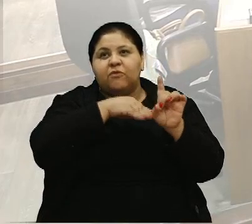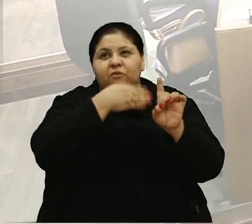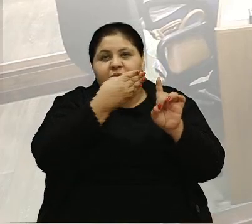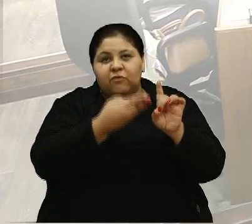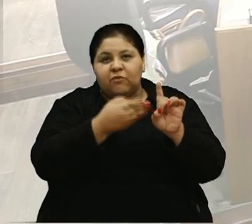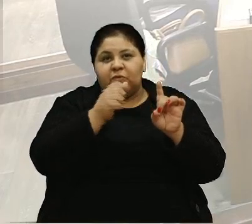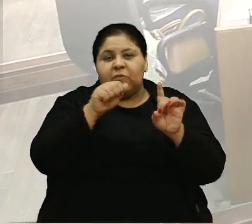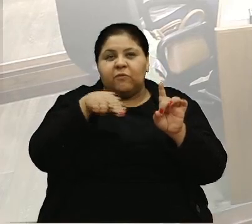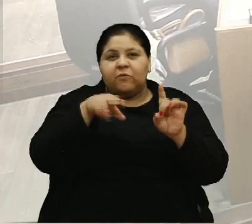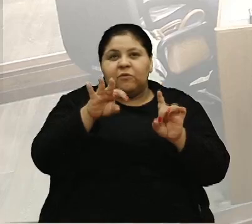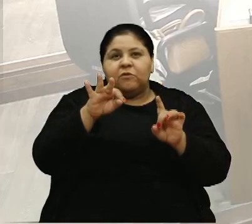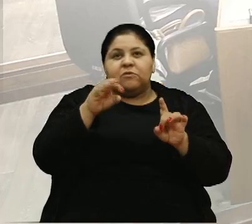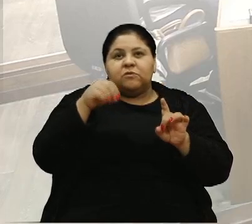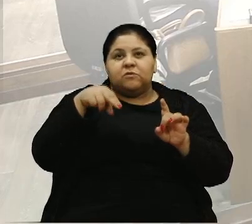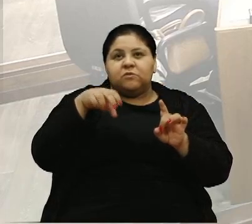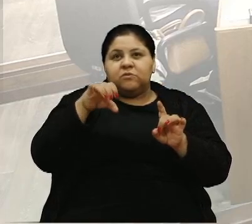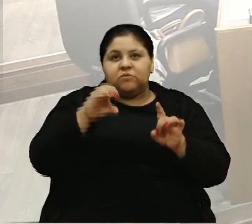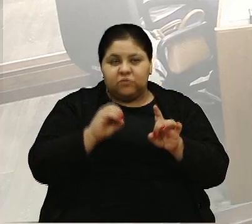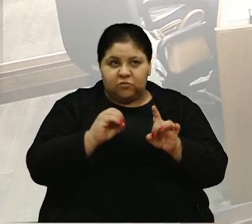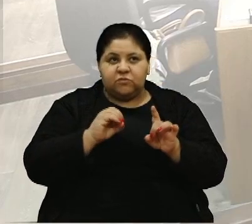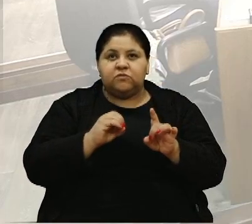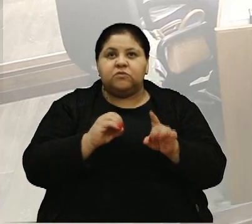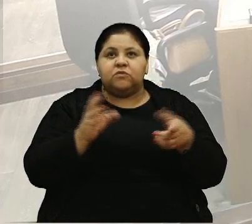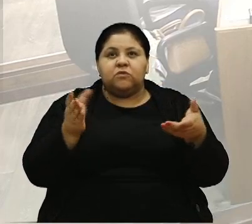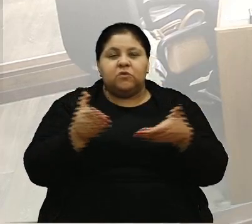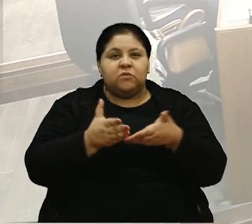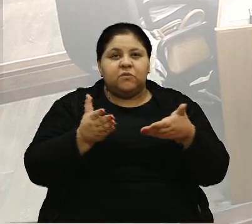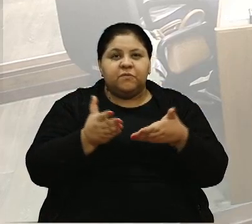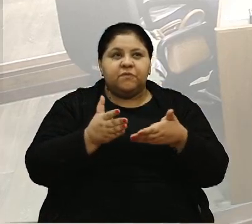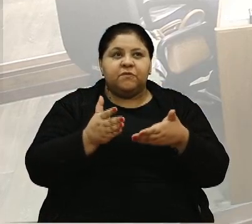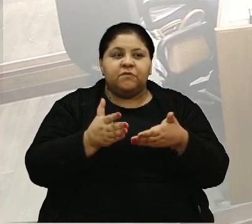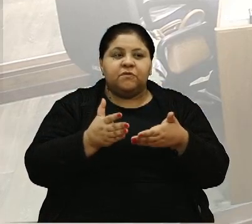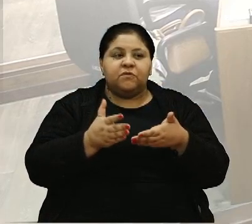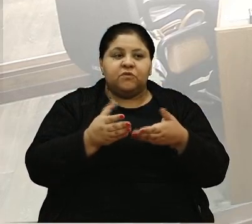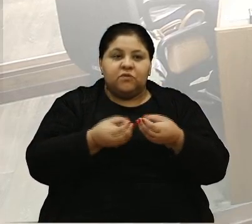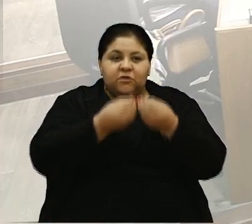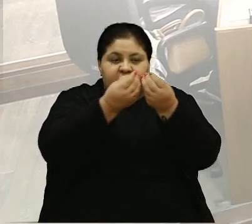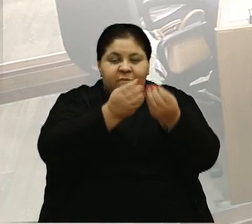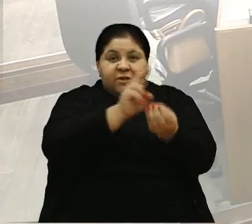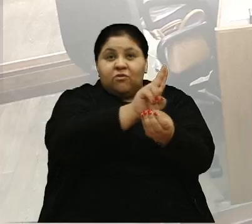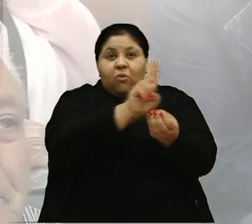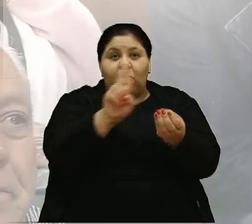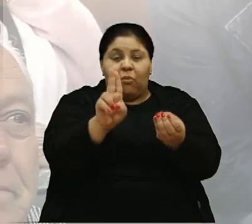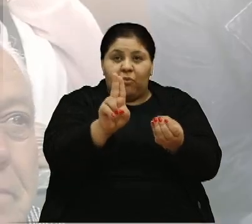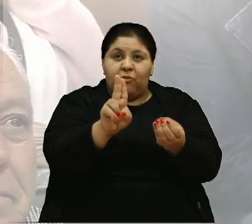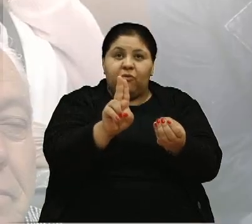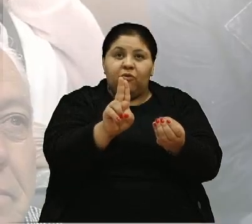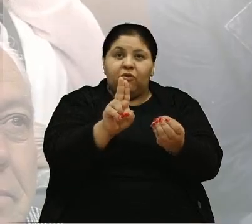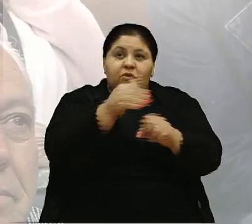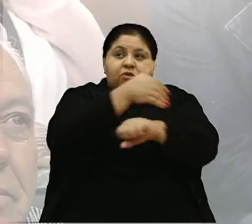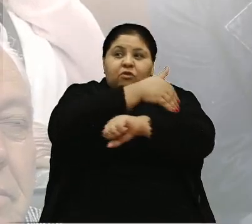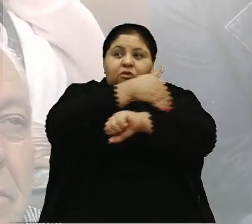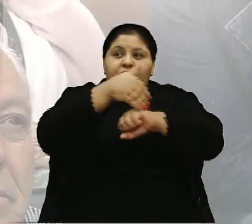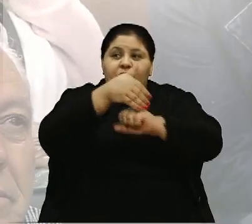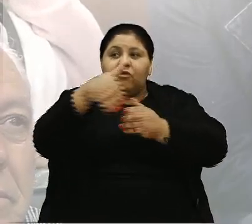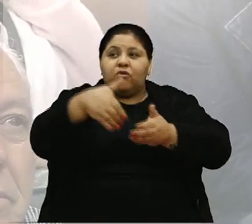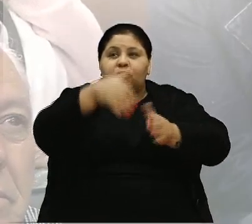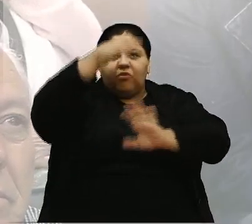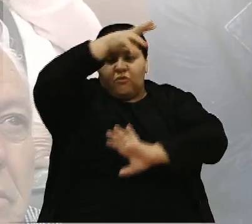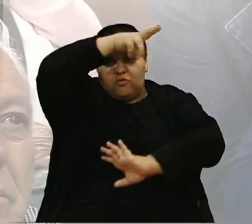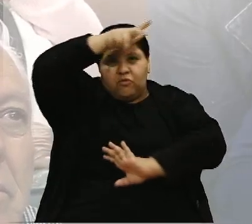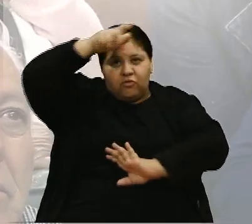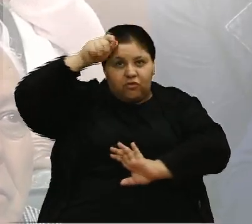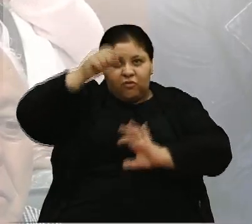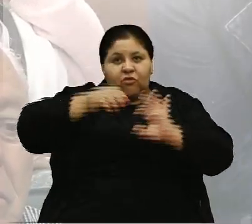Antônio Silvino Perassolo, que estará, então, emprestando o nome dele para a denominação dessa estrada municipal entre Criúva